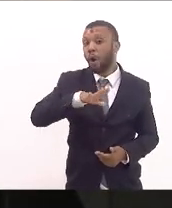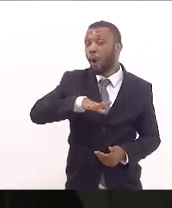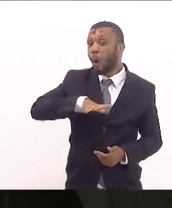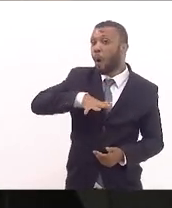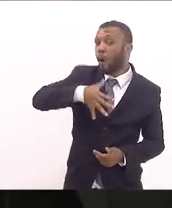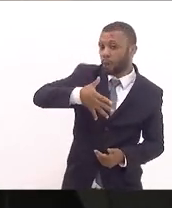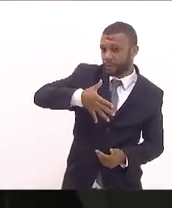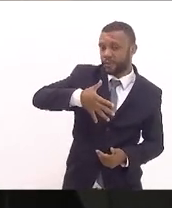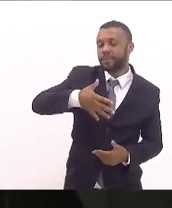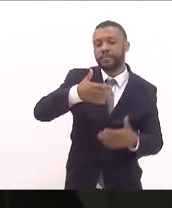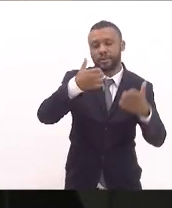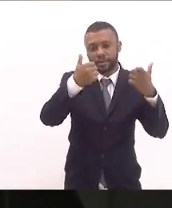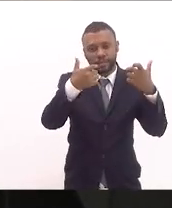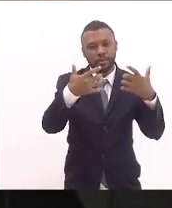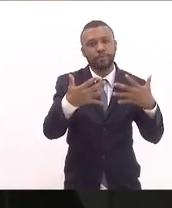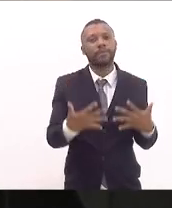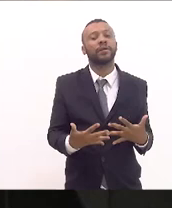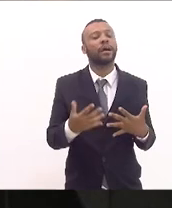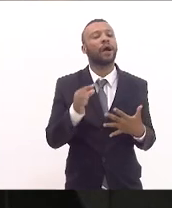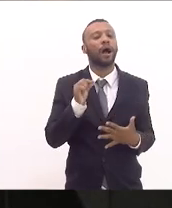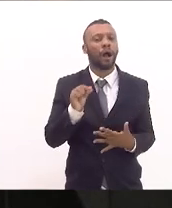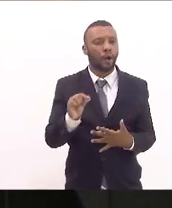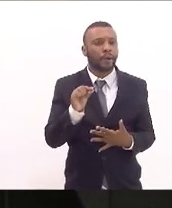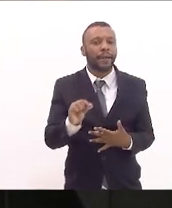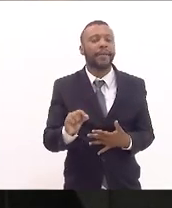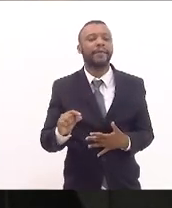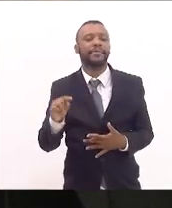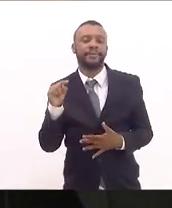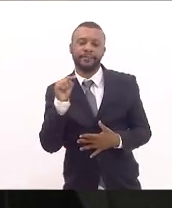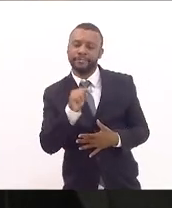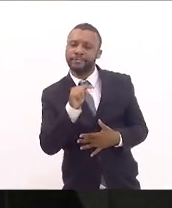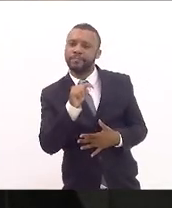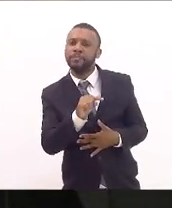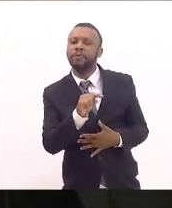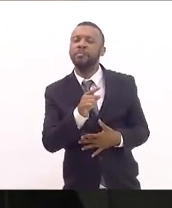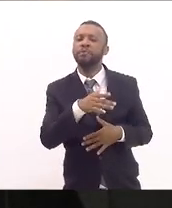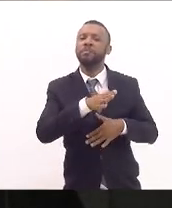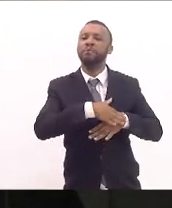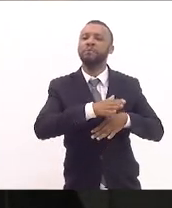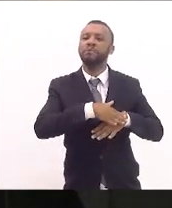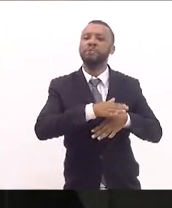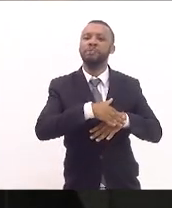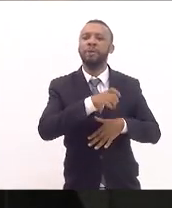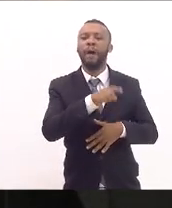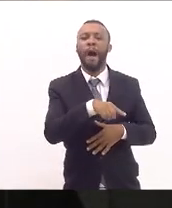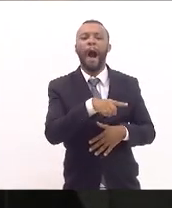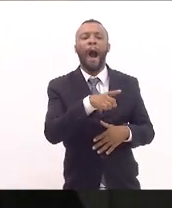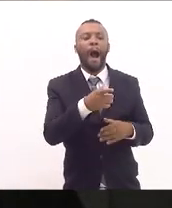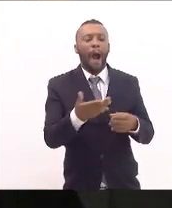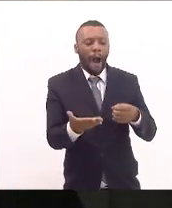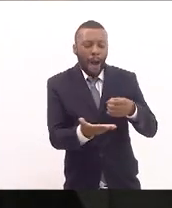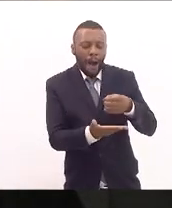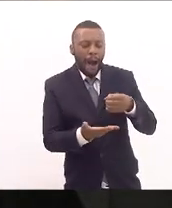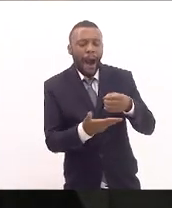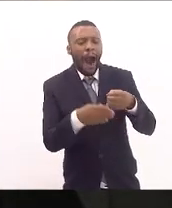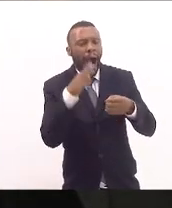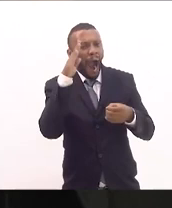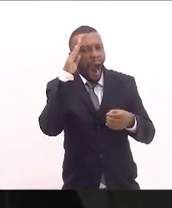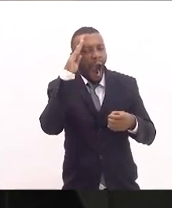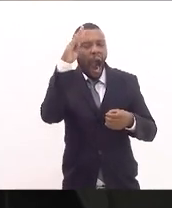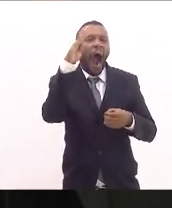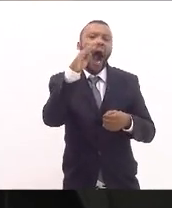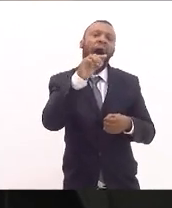dizer o que ele é o Pilar Central